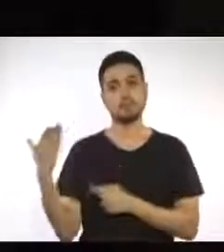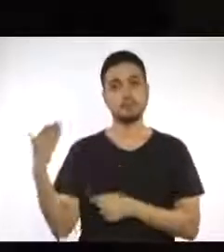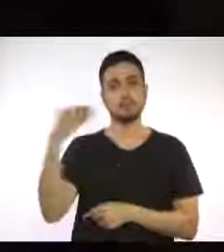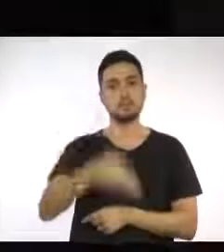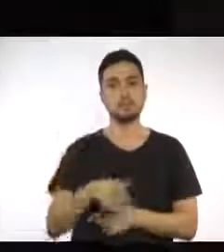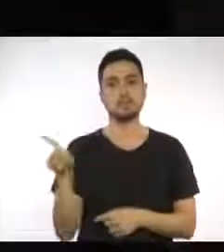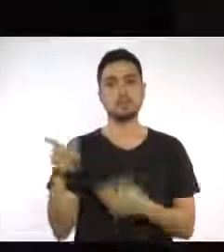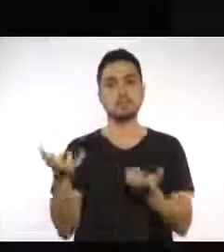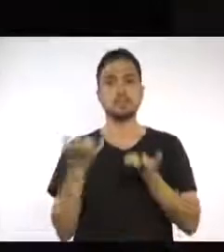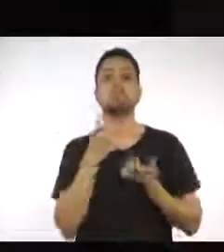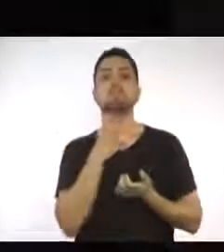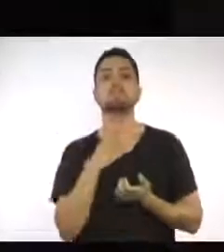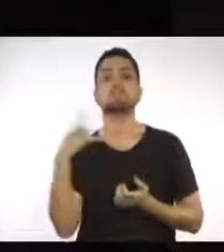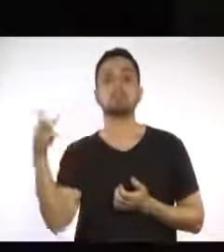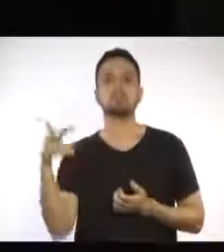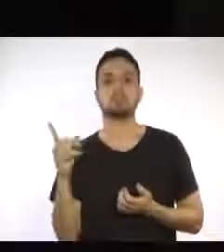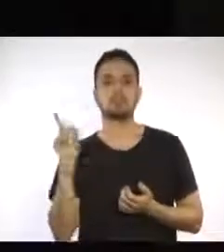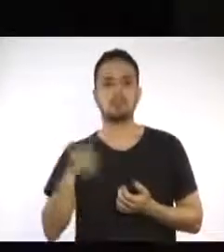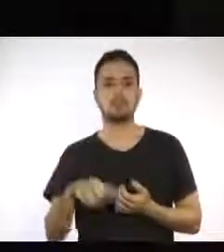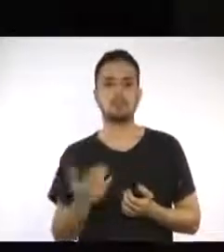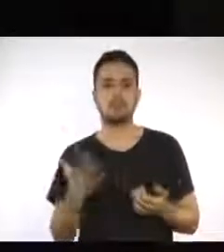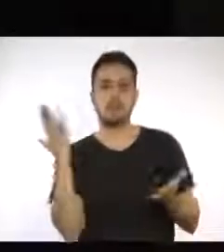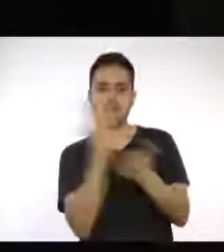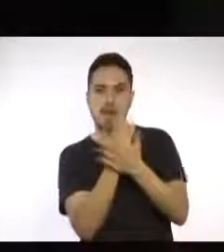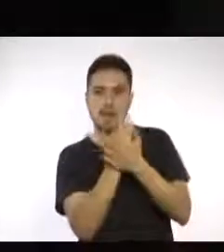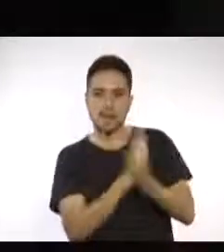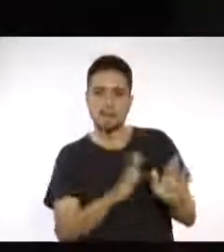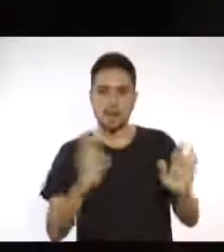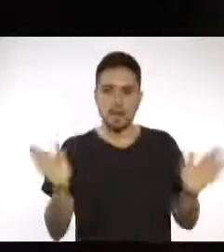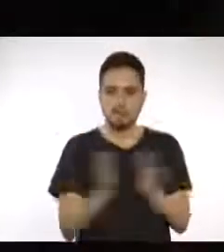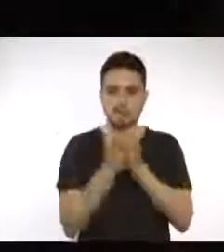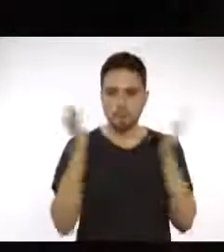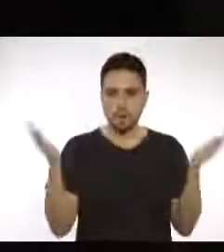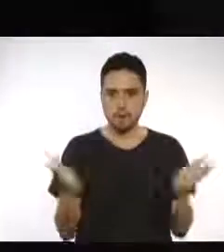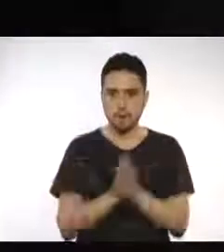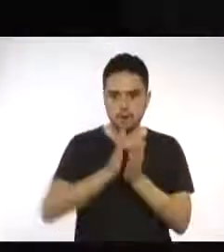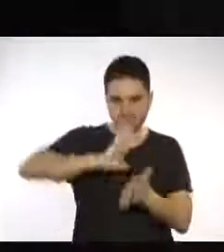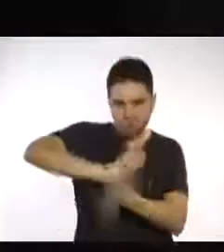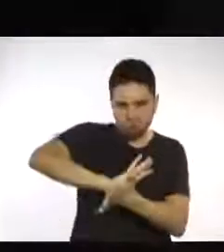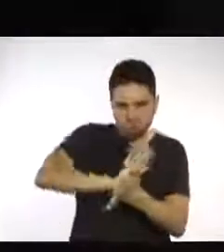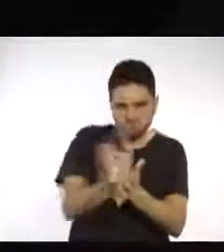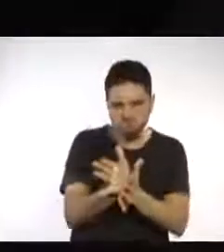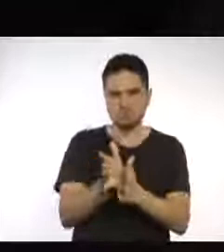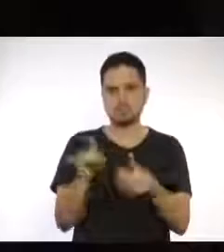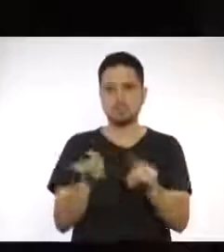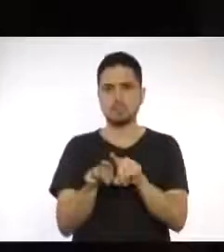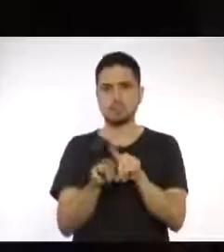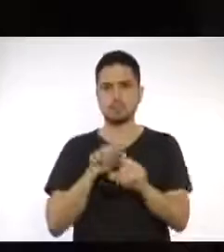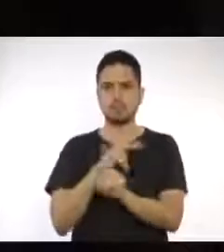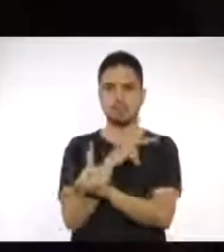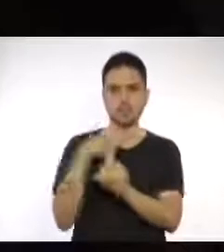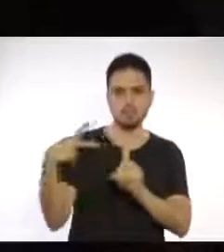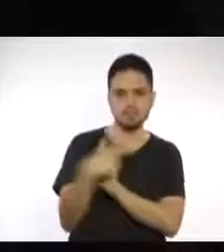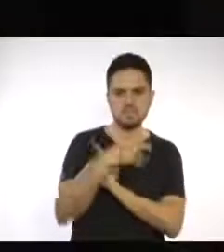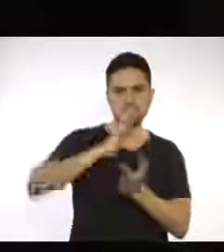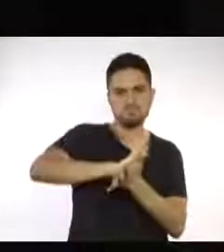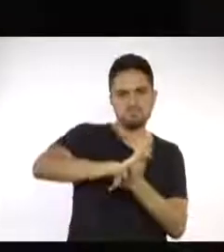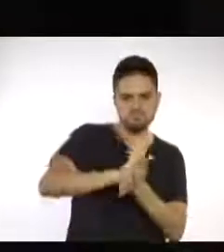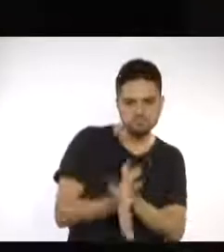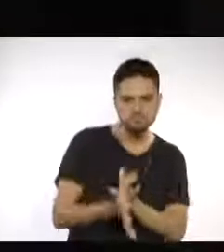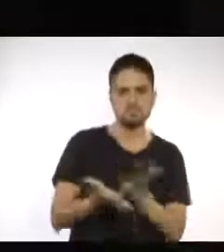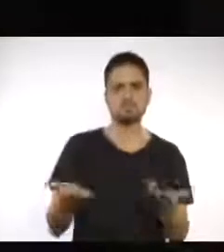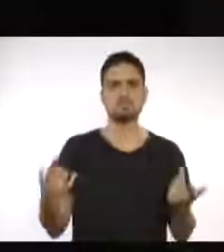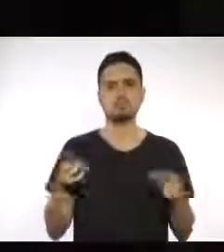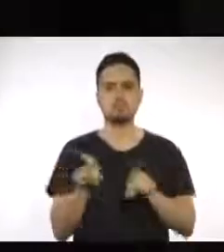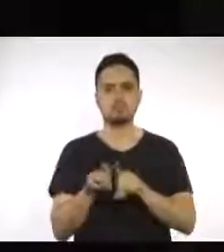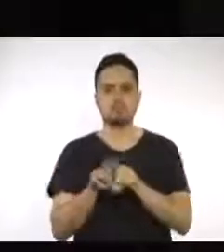veio para derrotar os mais pobres, ele veio para derrubar a Previdência, ele veio para